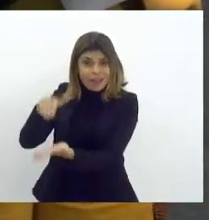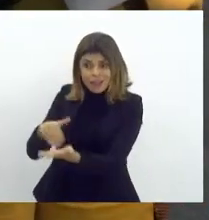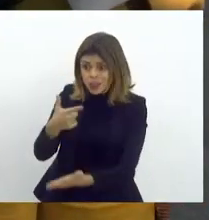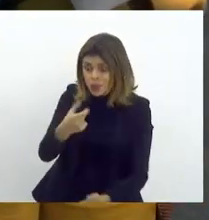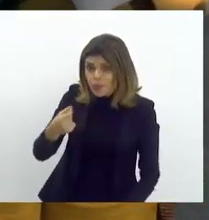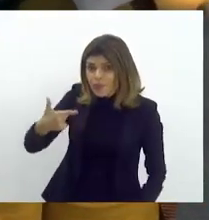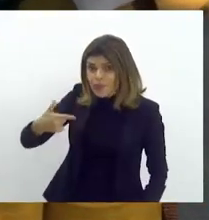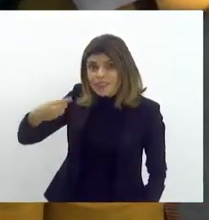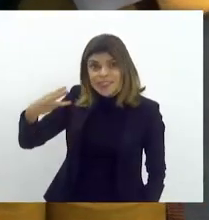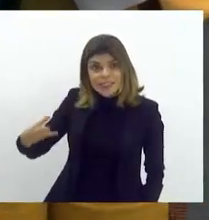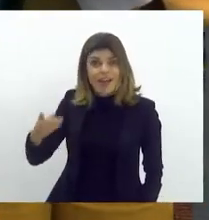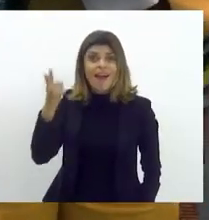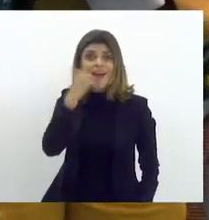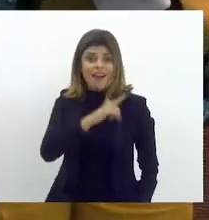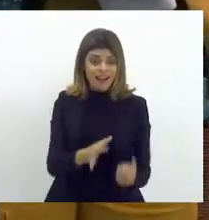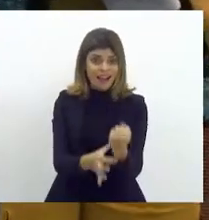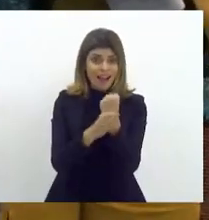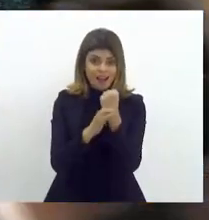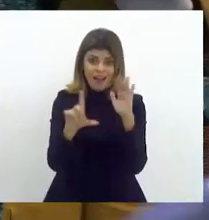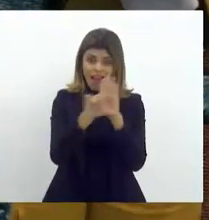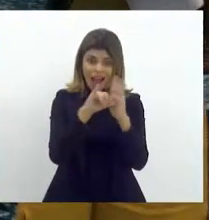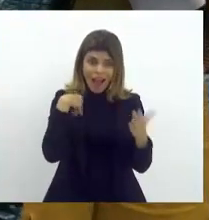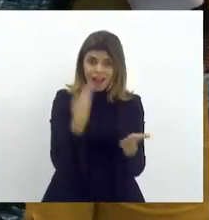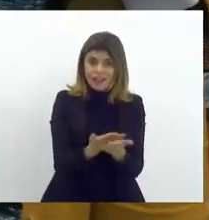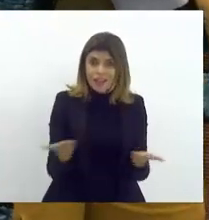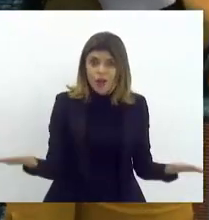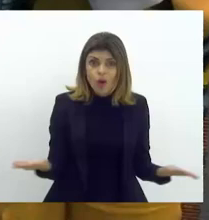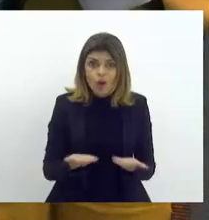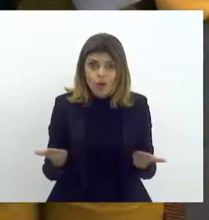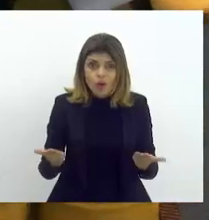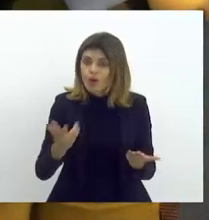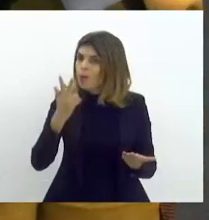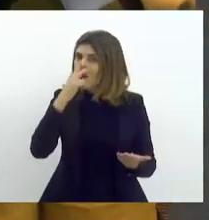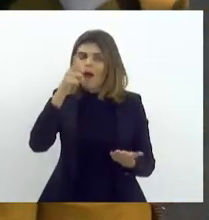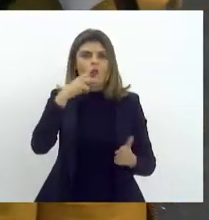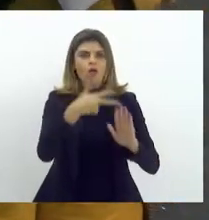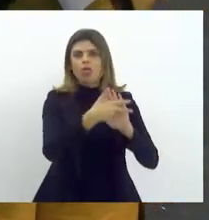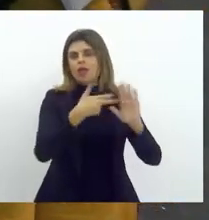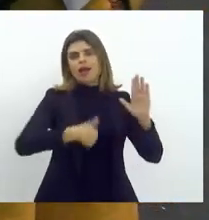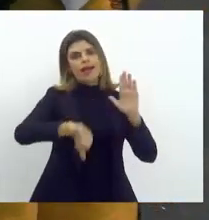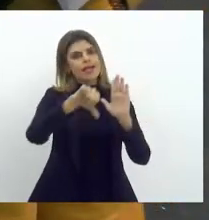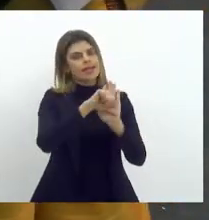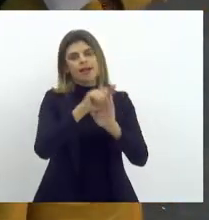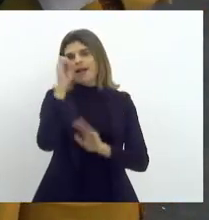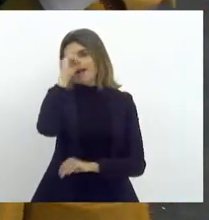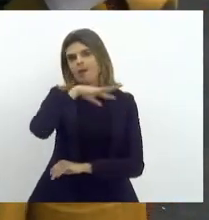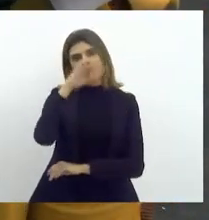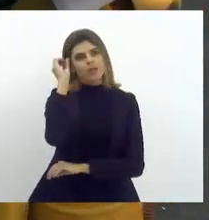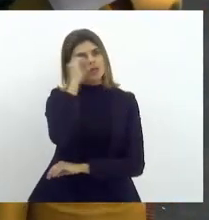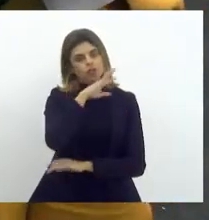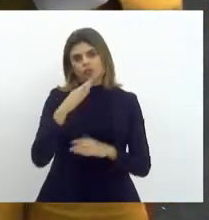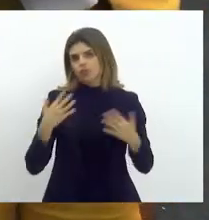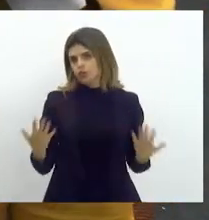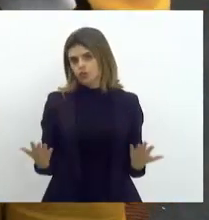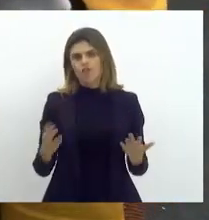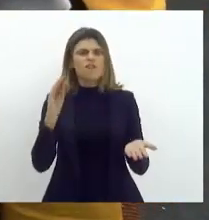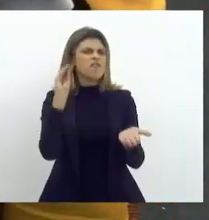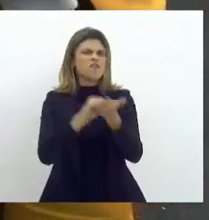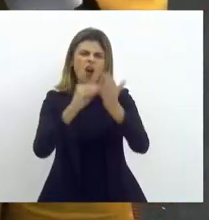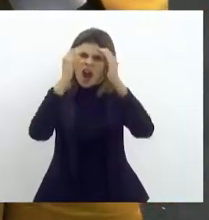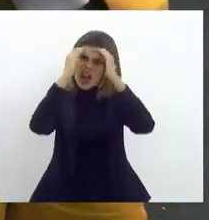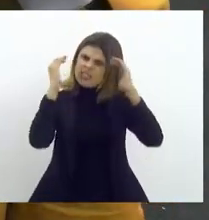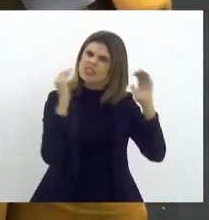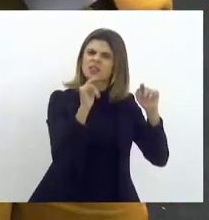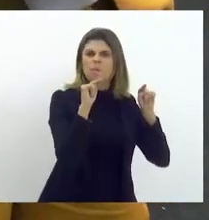O que estava garantido em lei até hoje é quase que um crime é um absurdo é um desrespeito